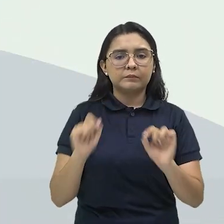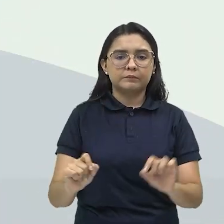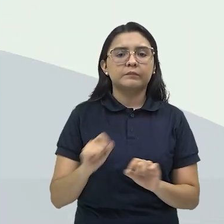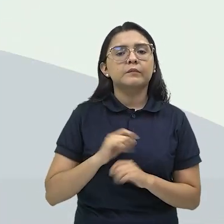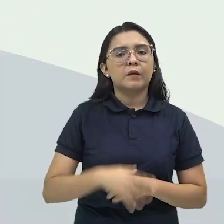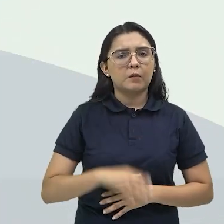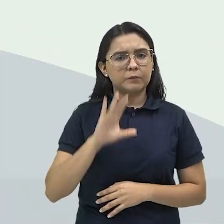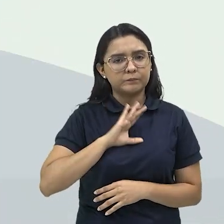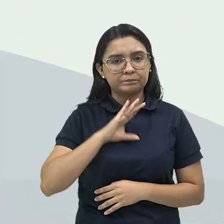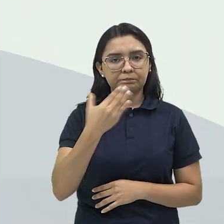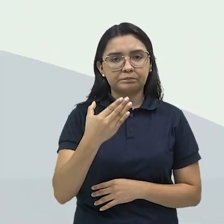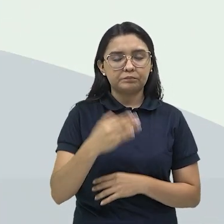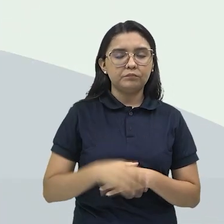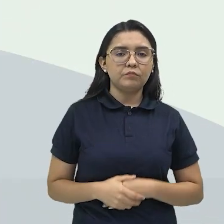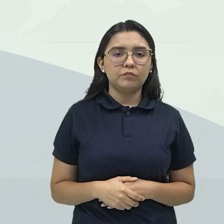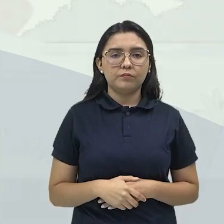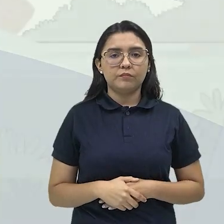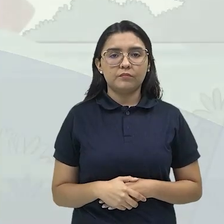feroz.